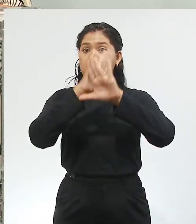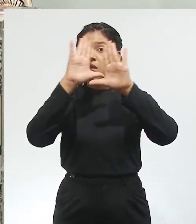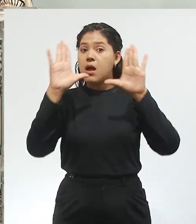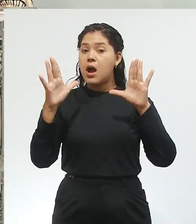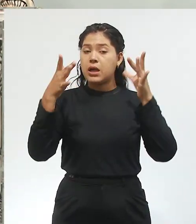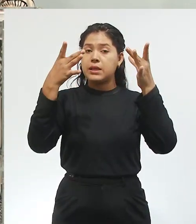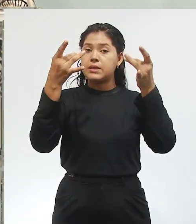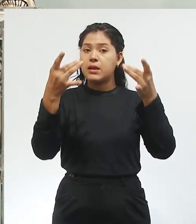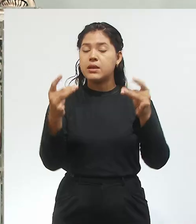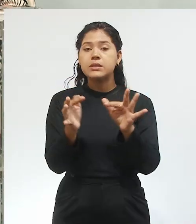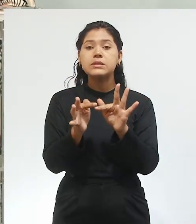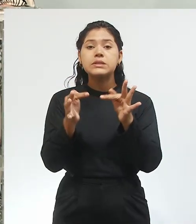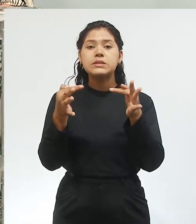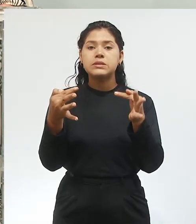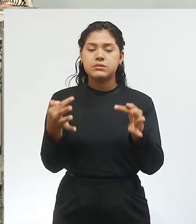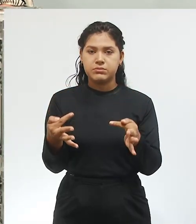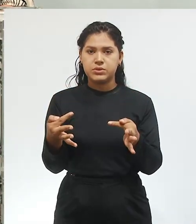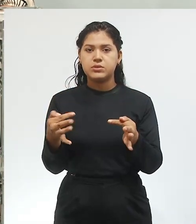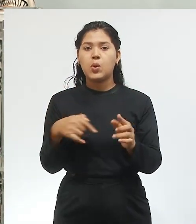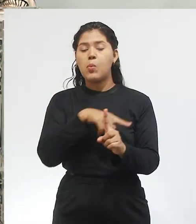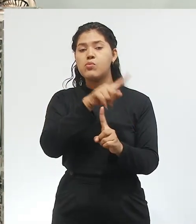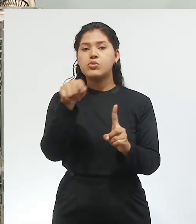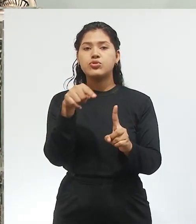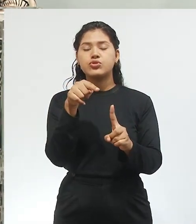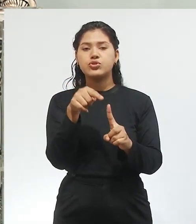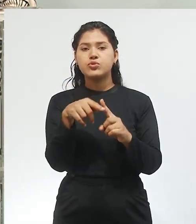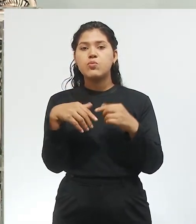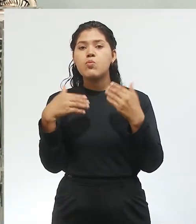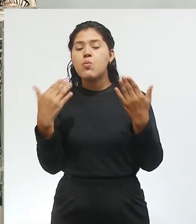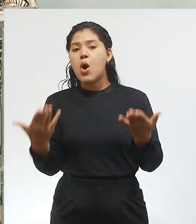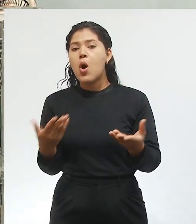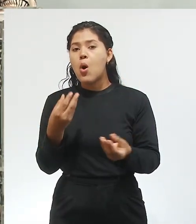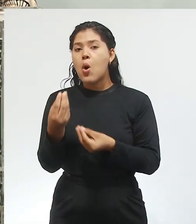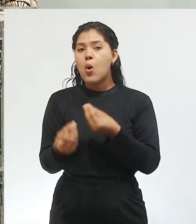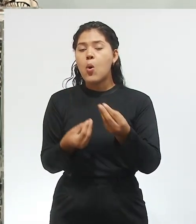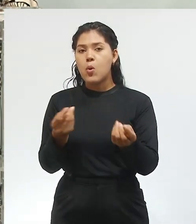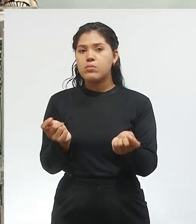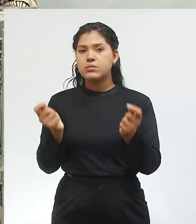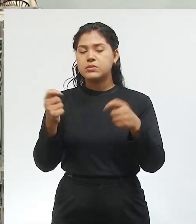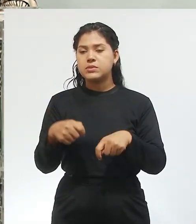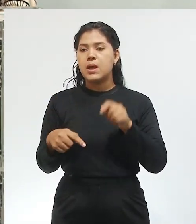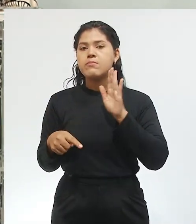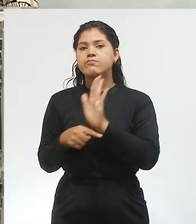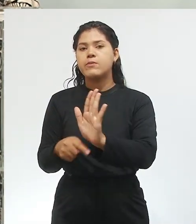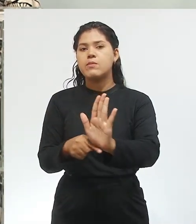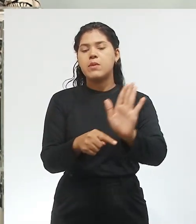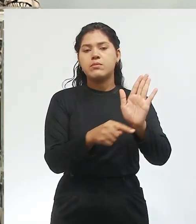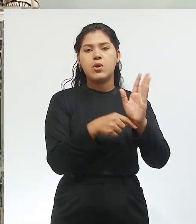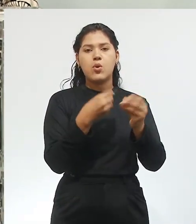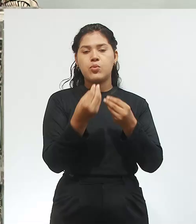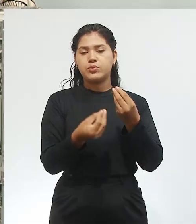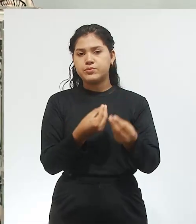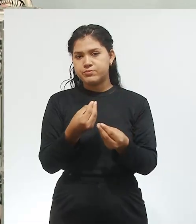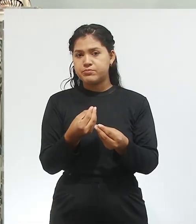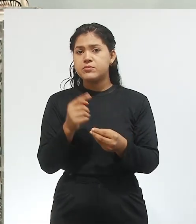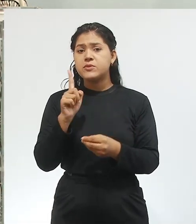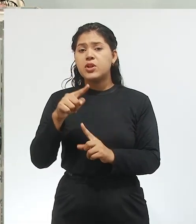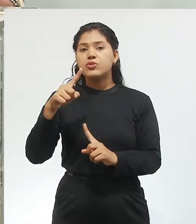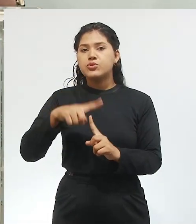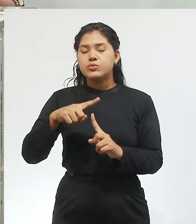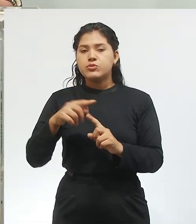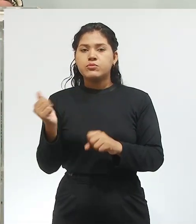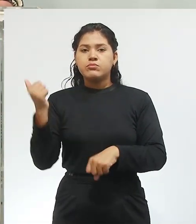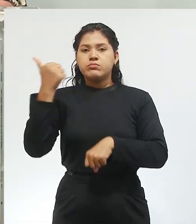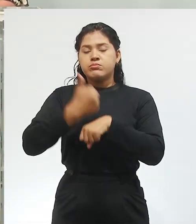que é aquilo lá, né? A que veio, como vai atender, a que necessidade vai atender. Então, esse é